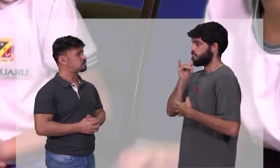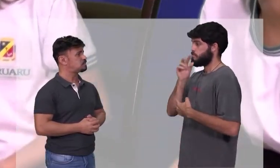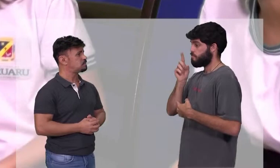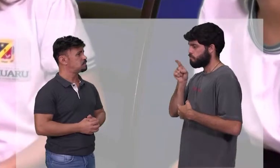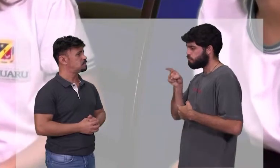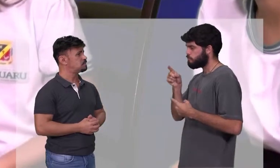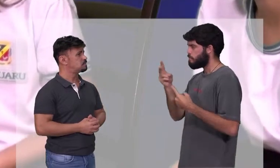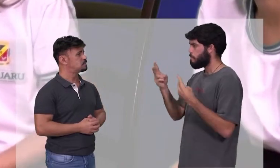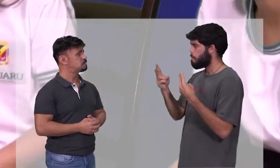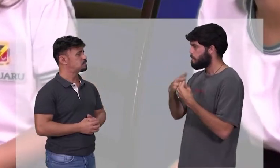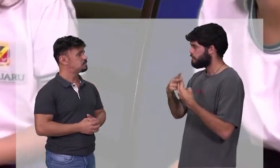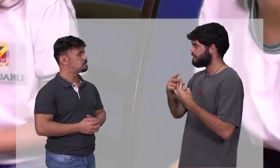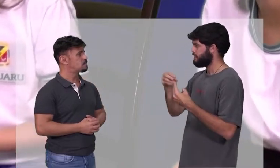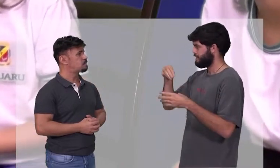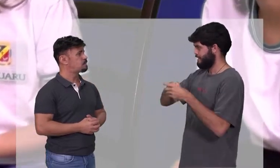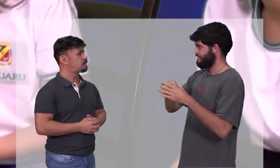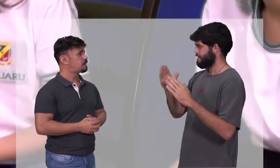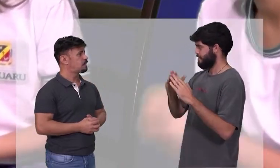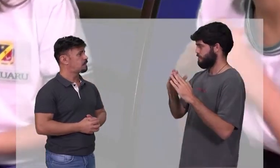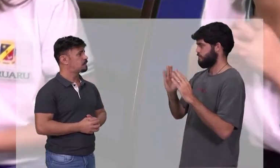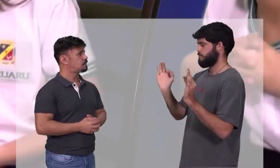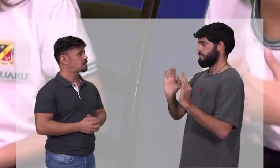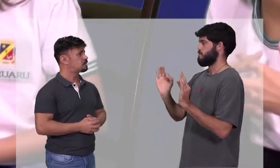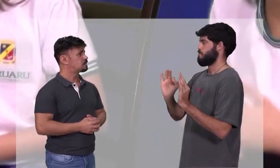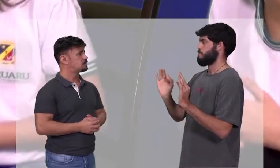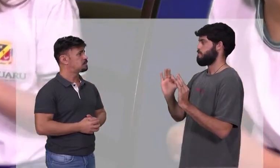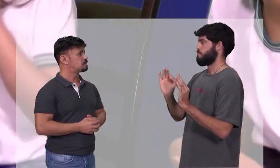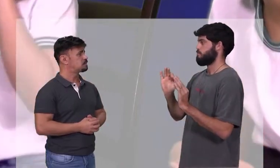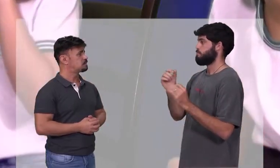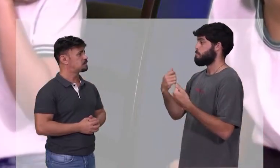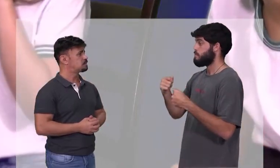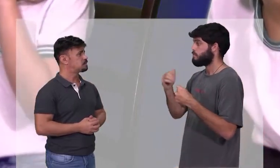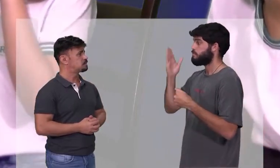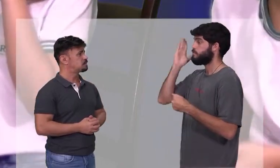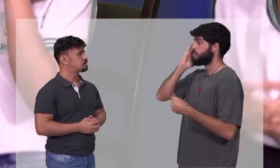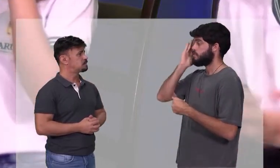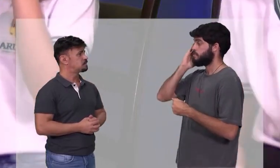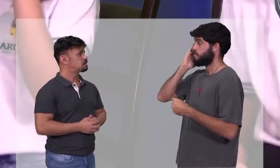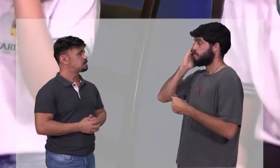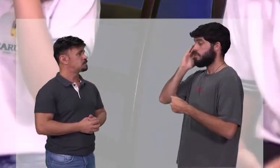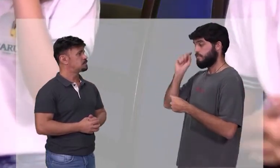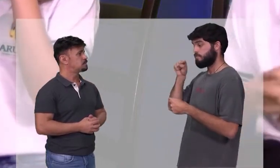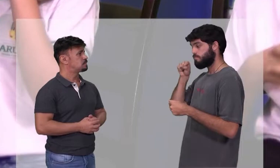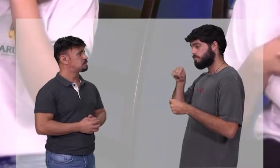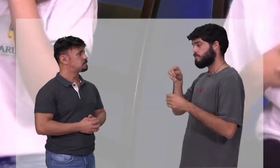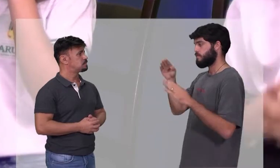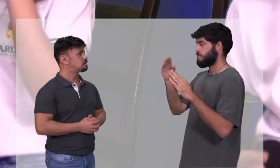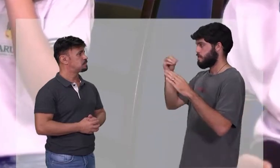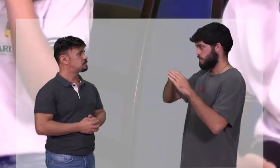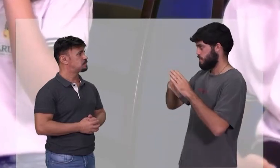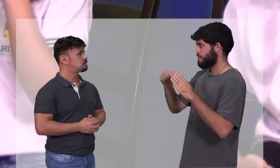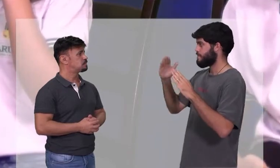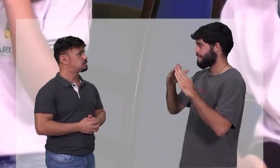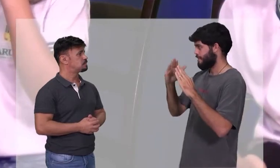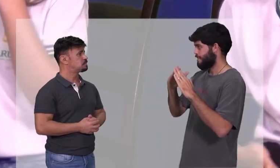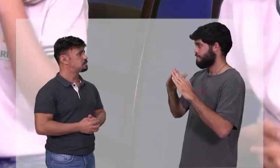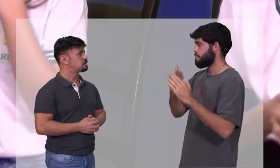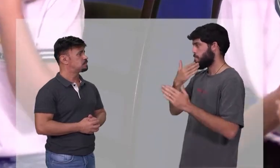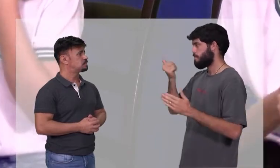você não tá preso em casa. É só você falar, só você botar na sua mente que você tá lá pra sua